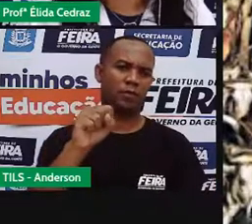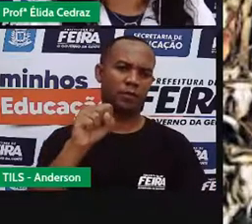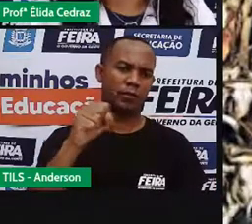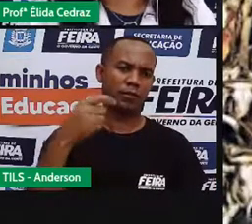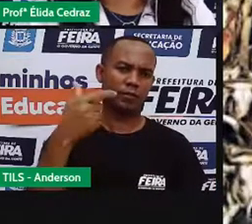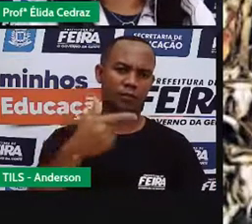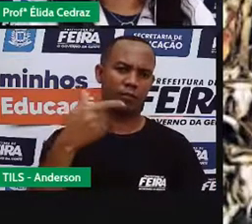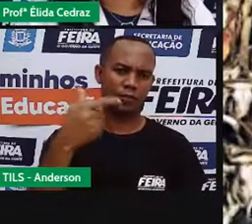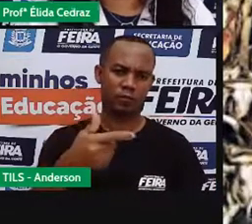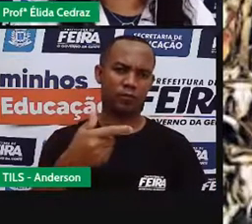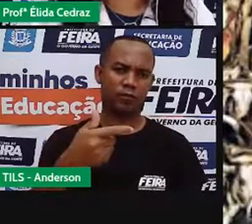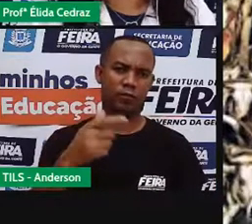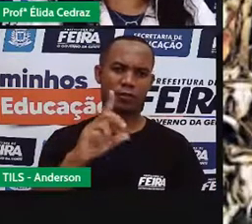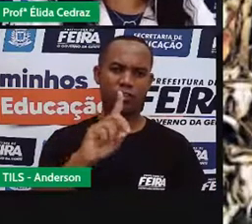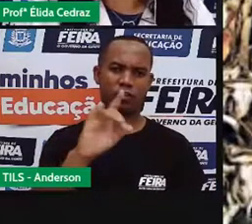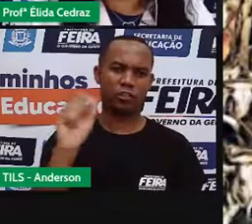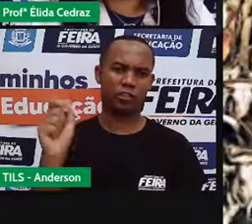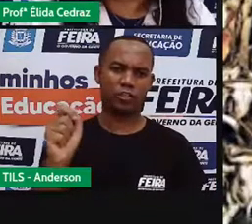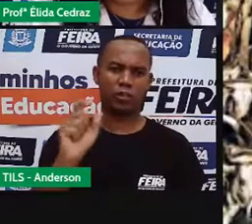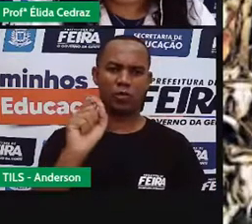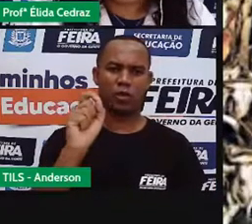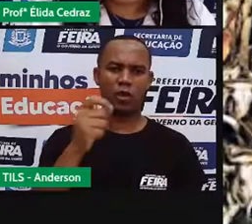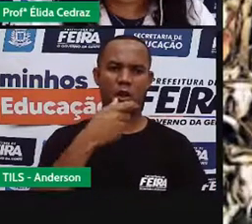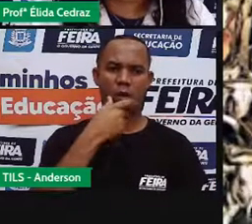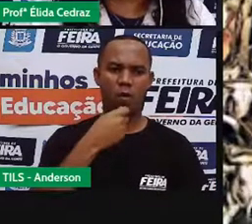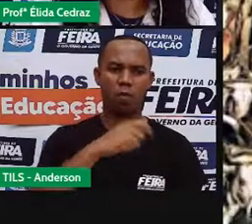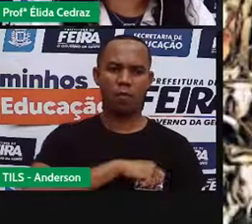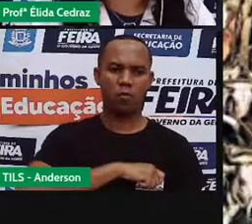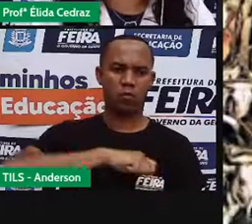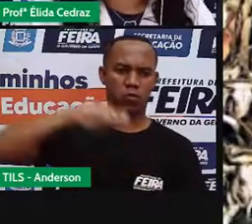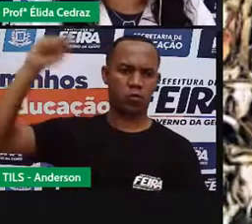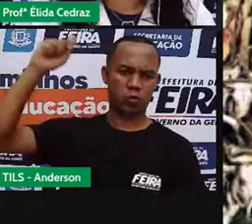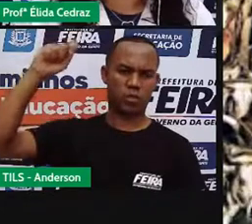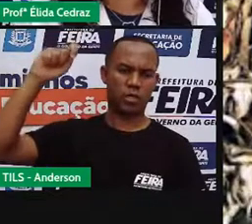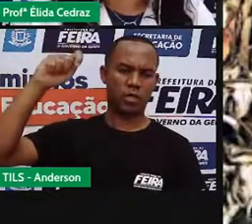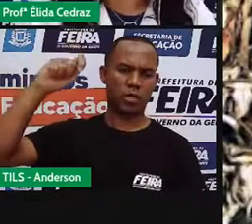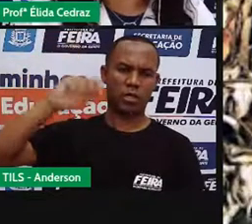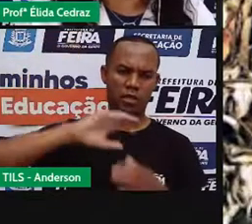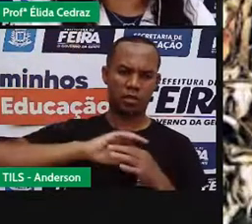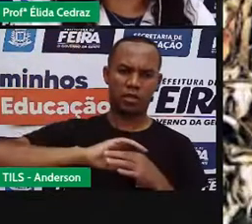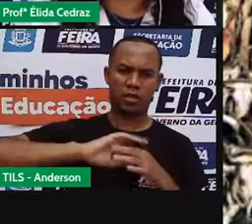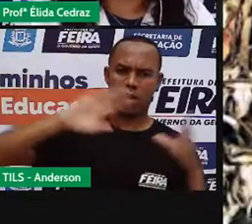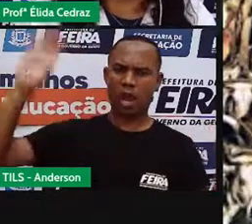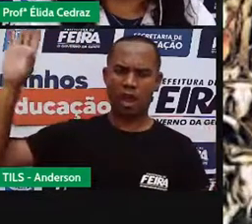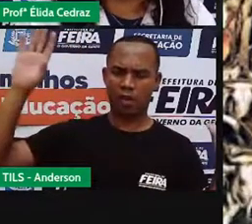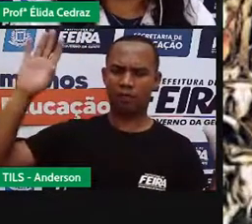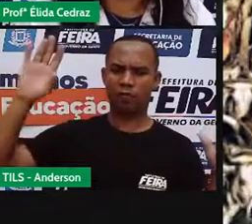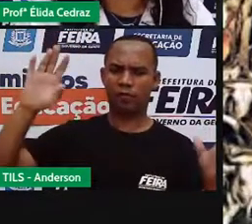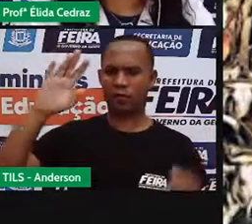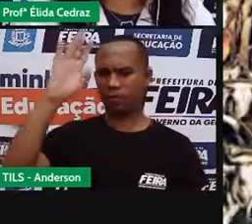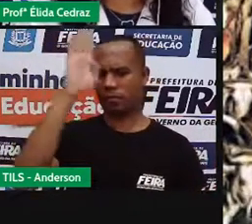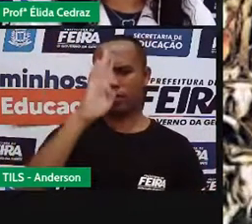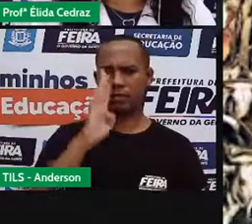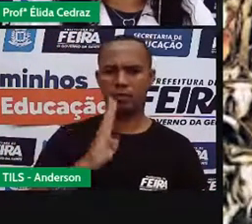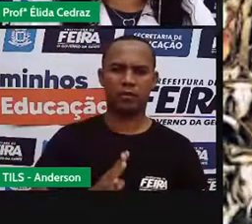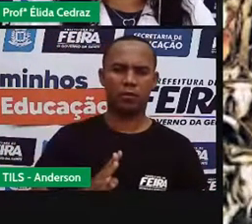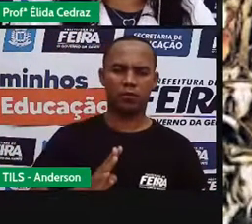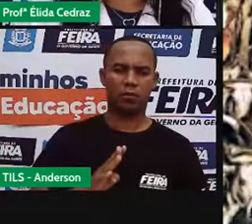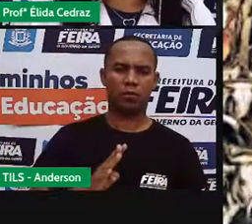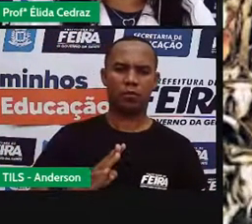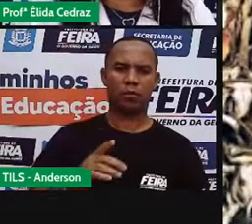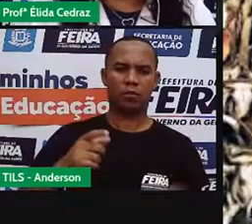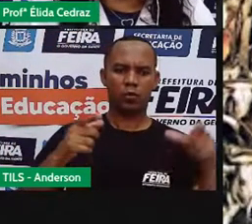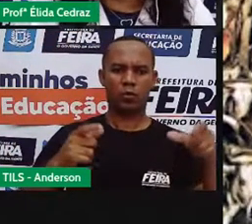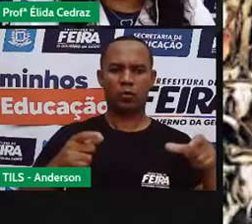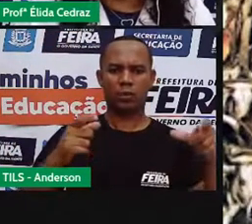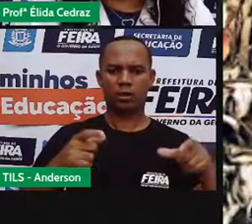de setembro de 1822, a data em que Dom Pedro I proclamou a independência do Brasil às